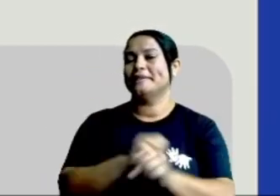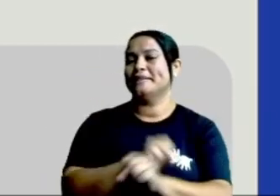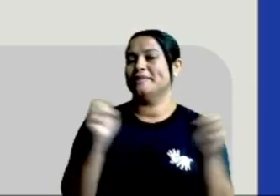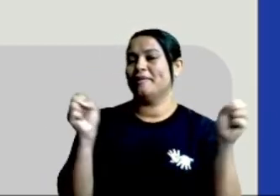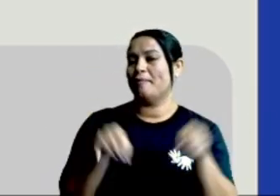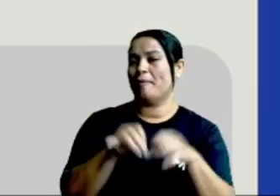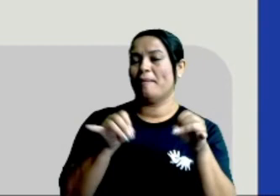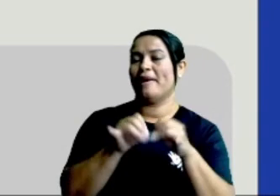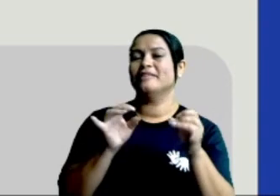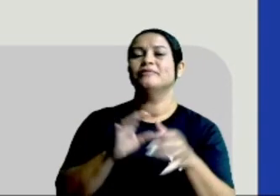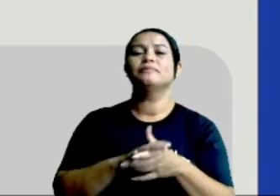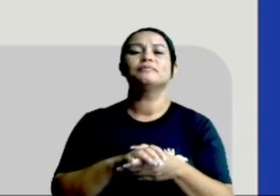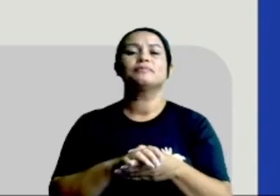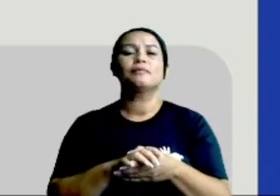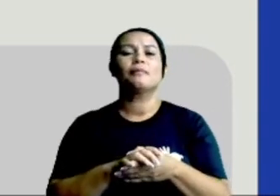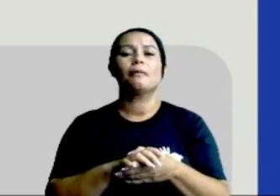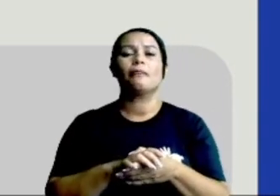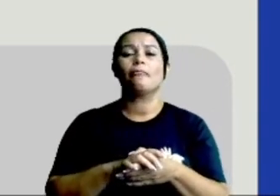ir